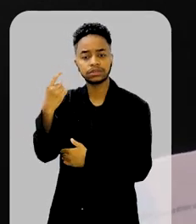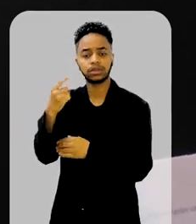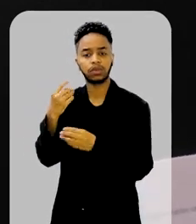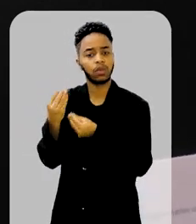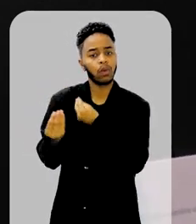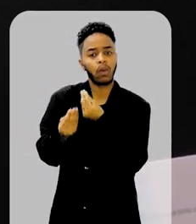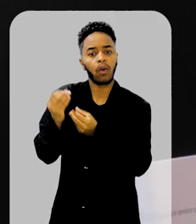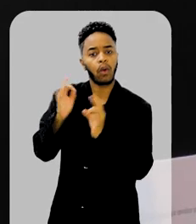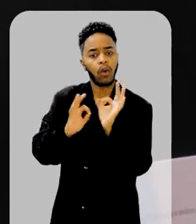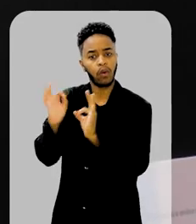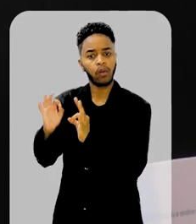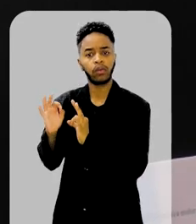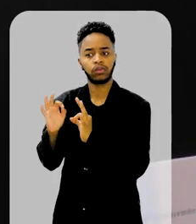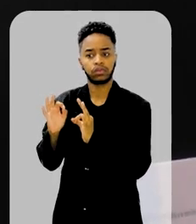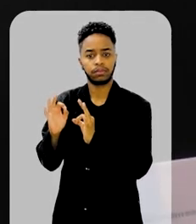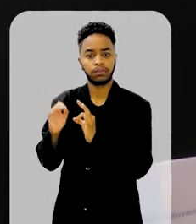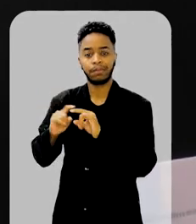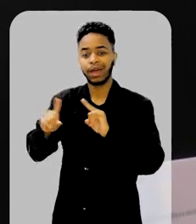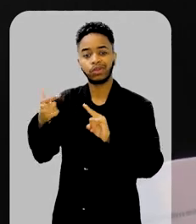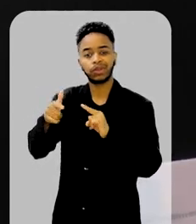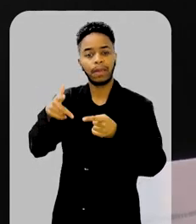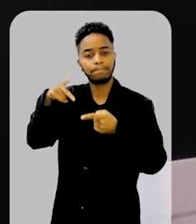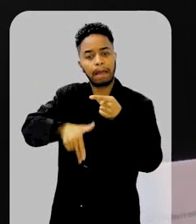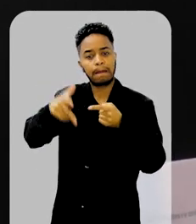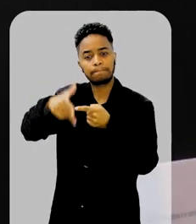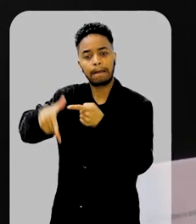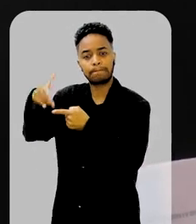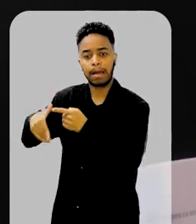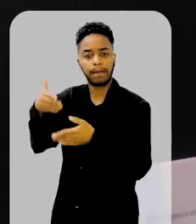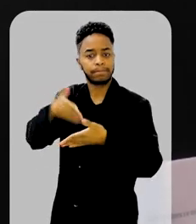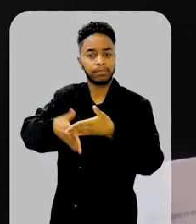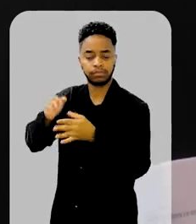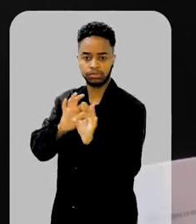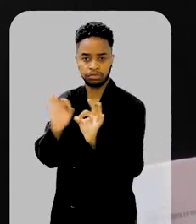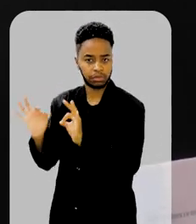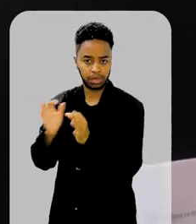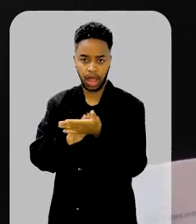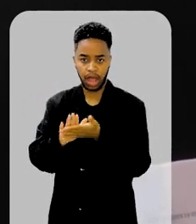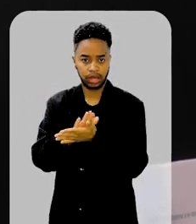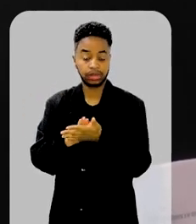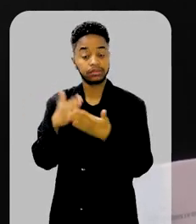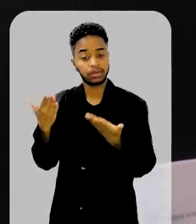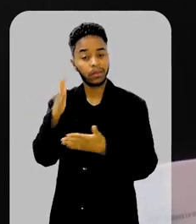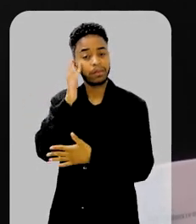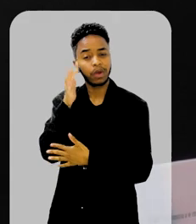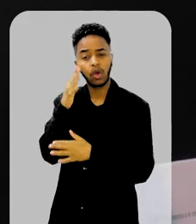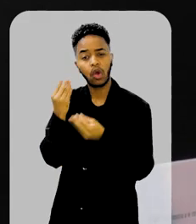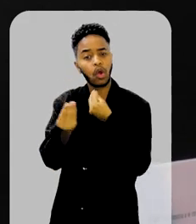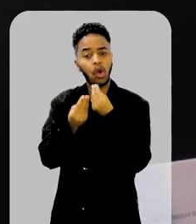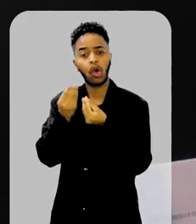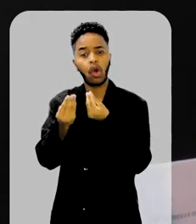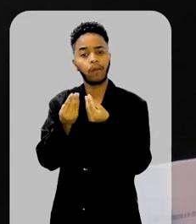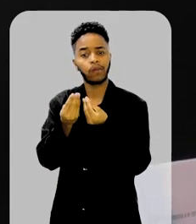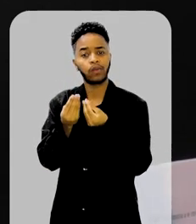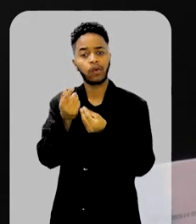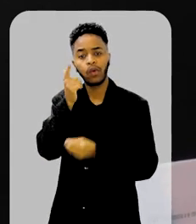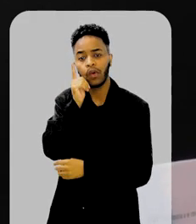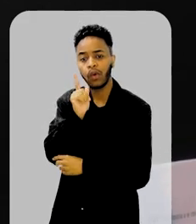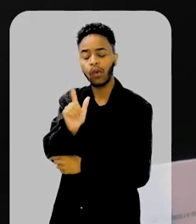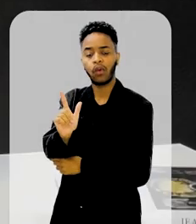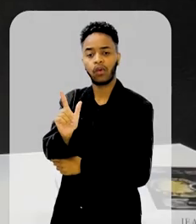pensando numa sem castração pensando numa manifestação ali que você vai ter todo o